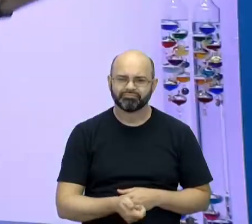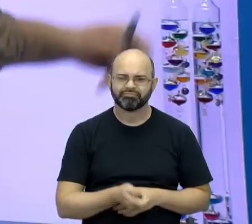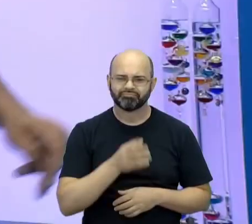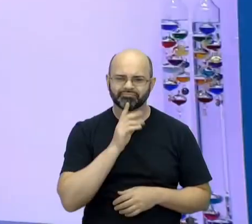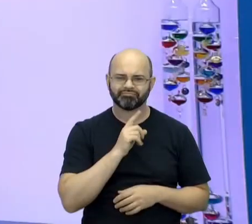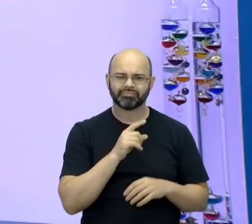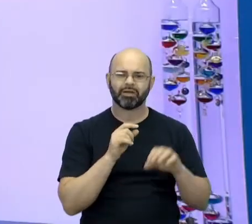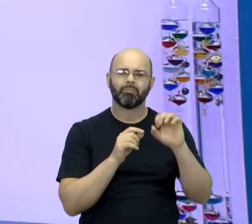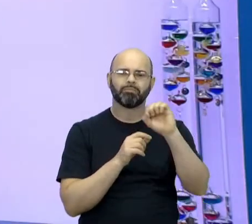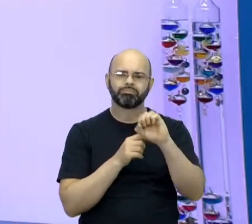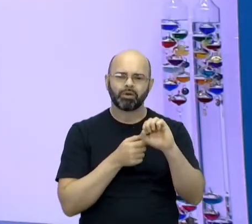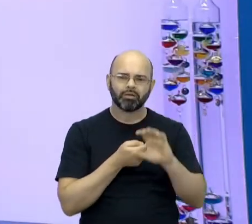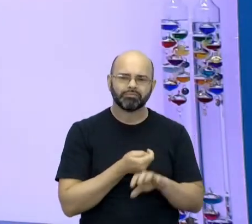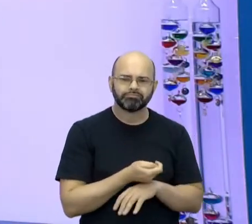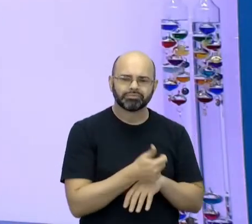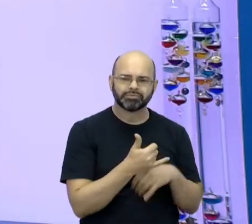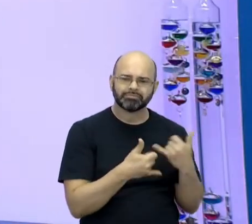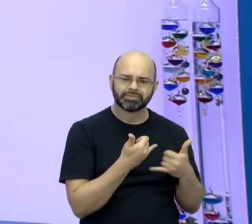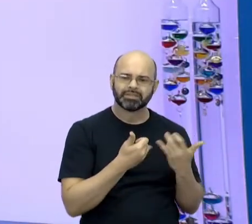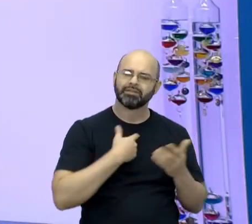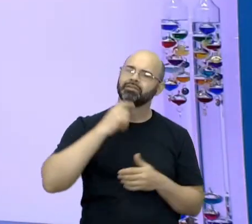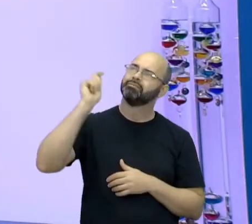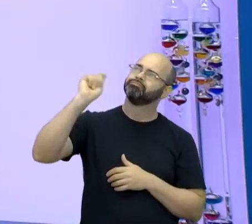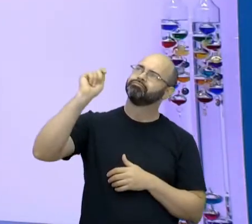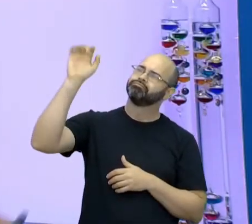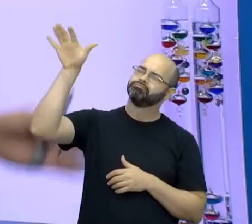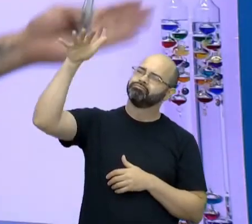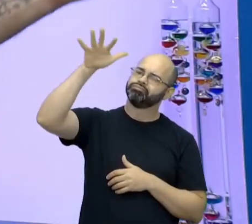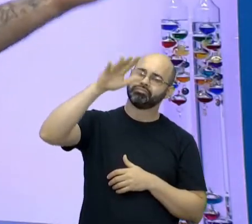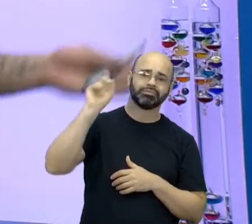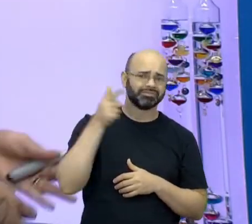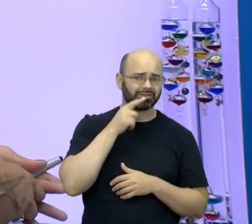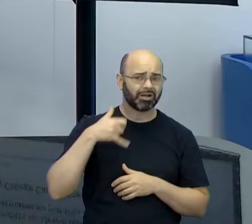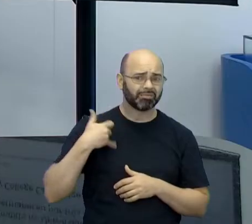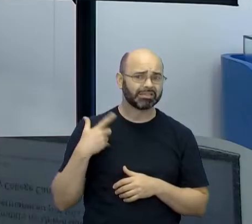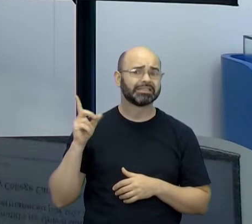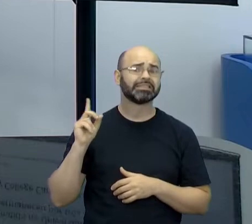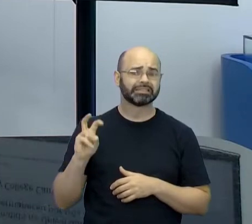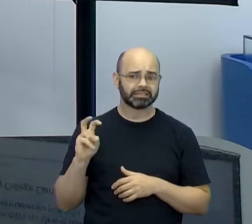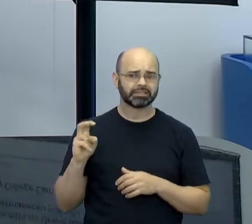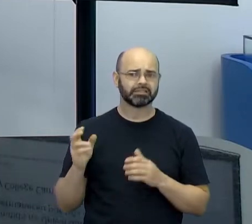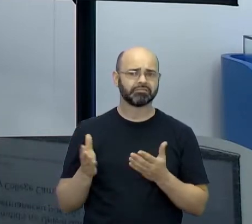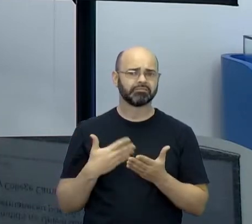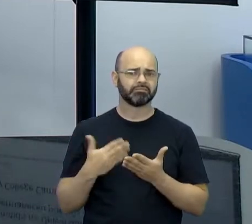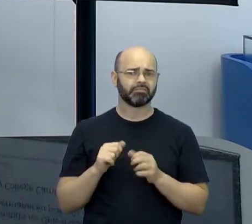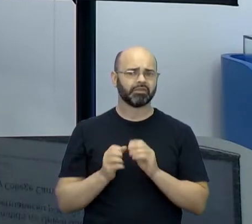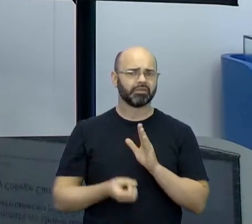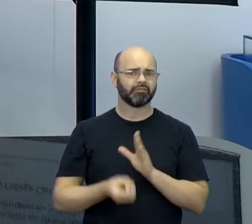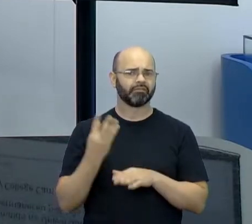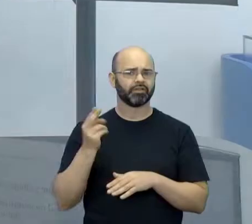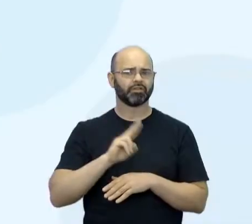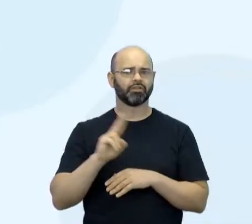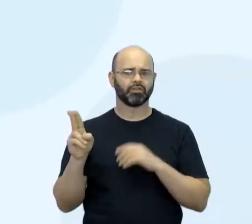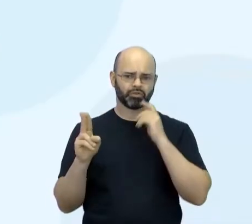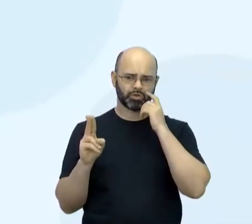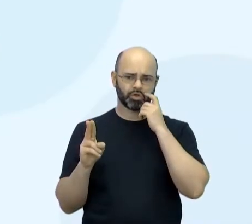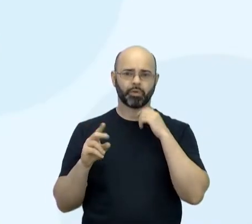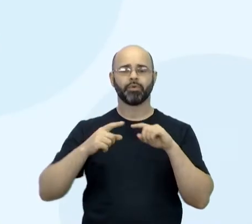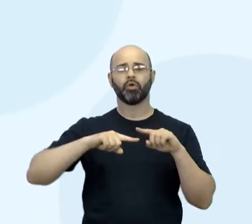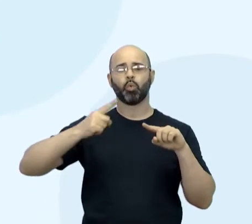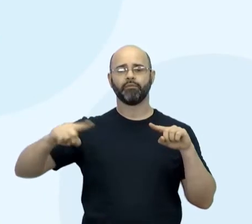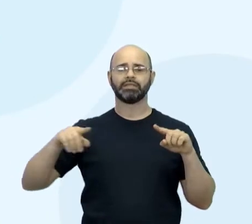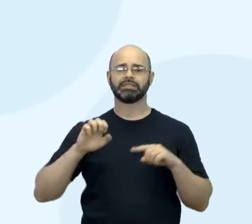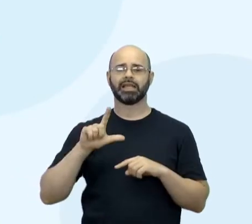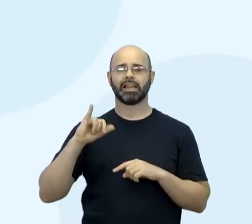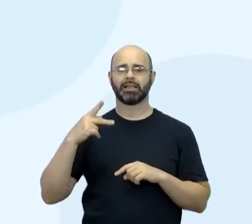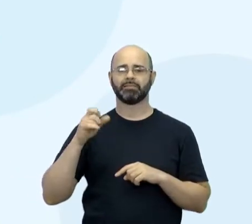cara já editou um livro chamado Curvas Elípticas, tá? Então, para você ver como é que é o nível de trabalho aí do pessoal aí. O trabalho foi publicado na